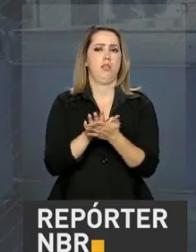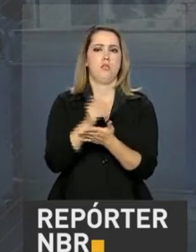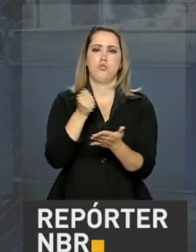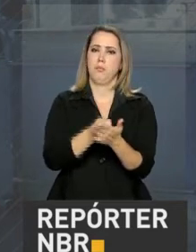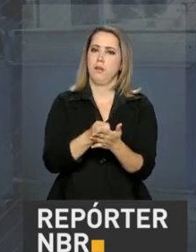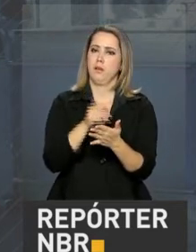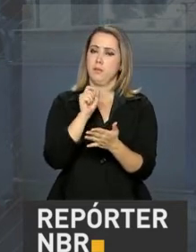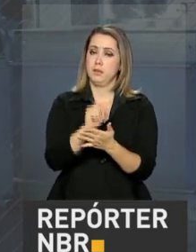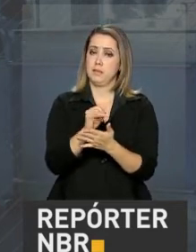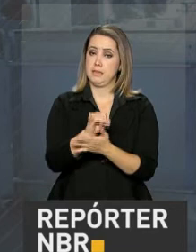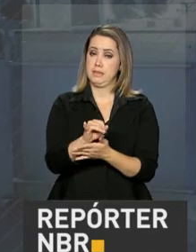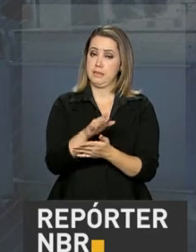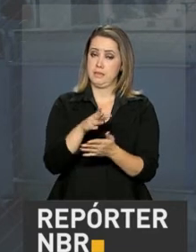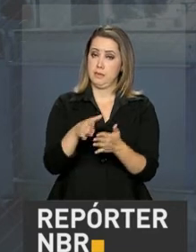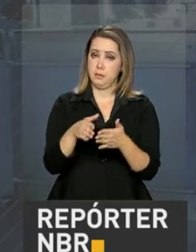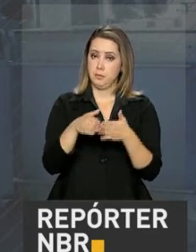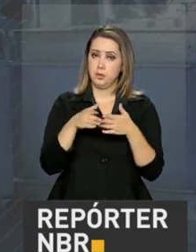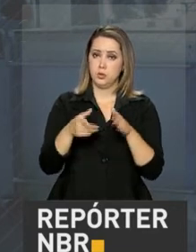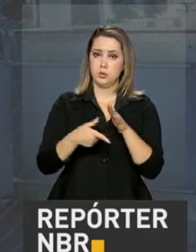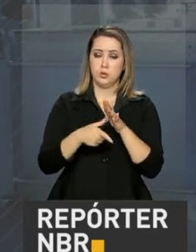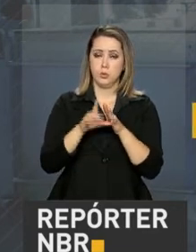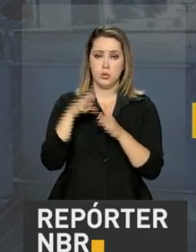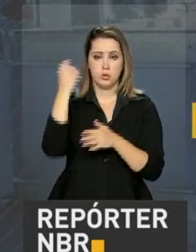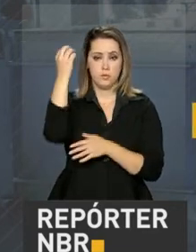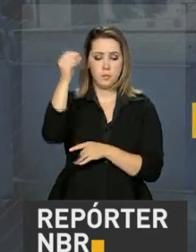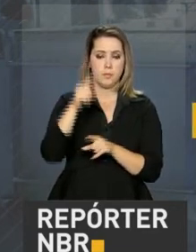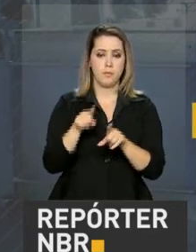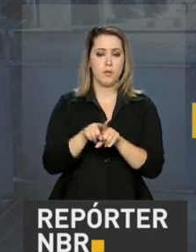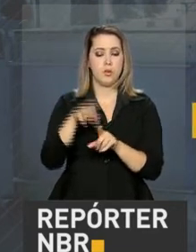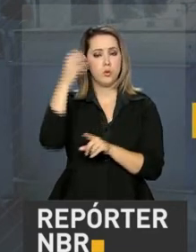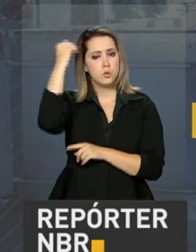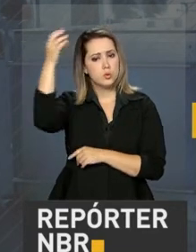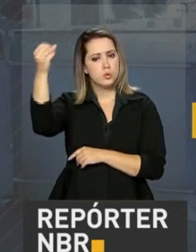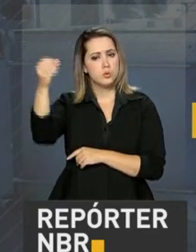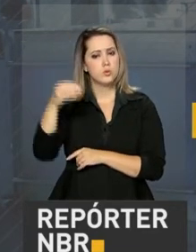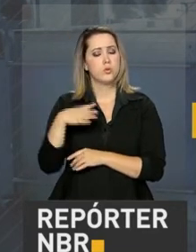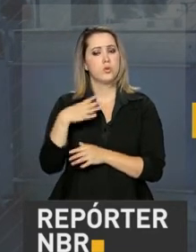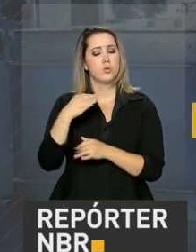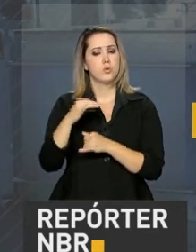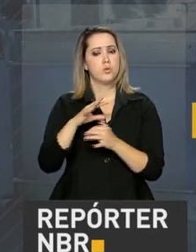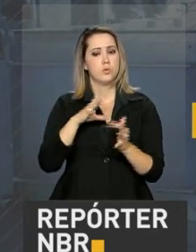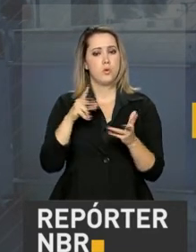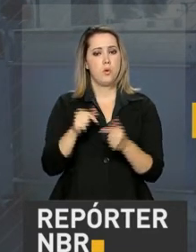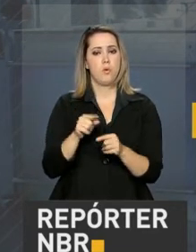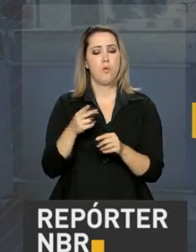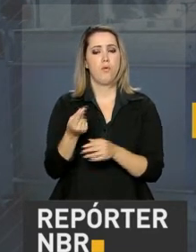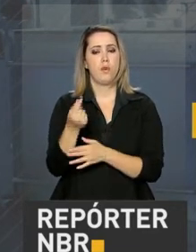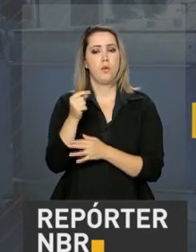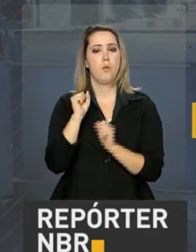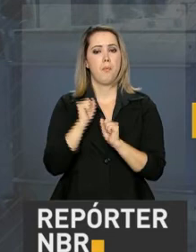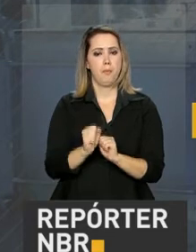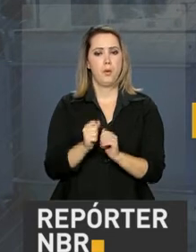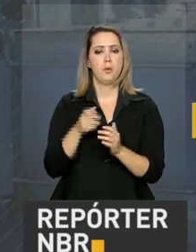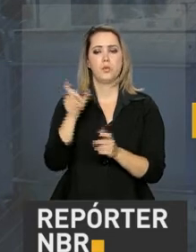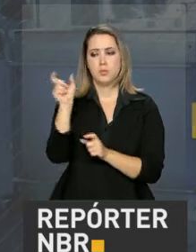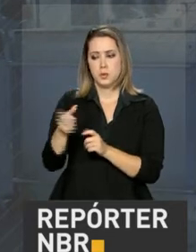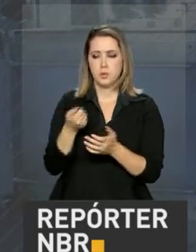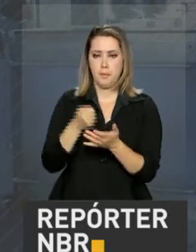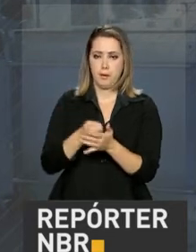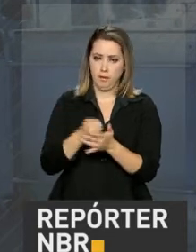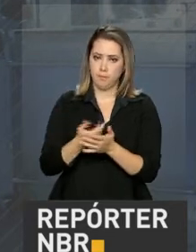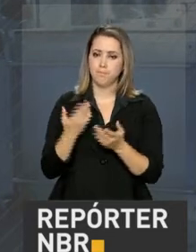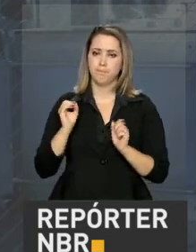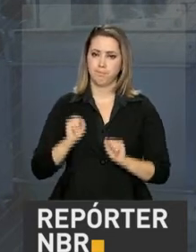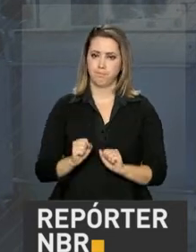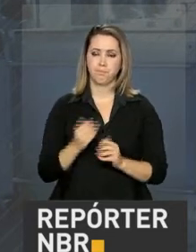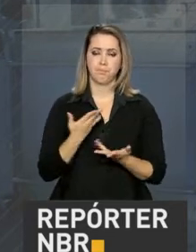caso solicitado até o momento do check-in. Nos voos internacionais, os custos da correção poderão ser repassados ao passageiro. Em